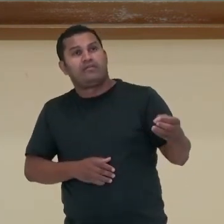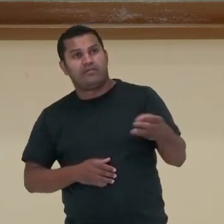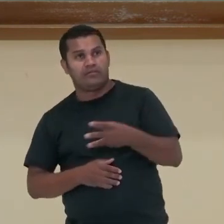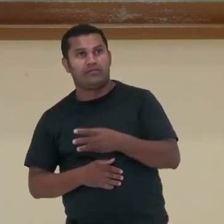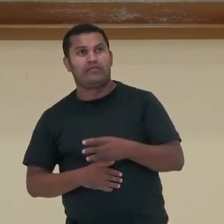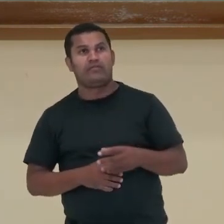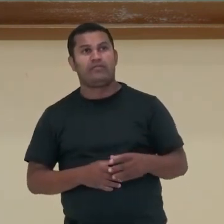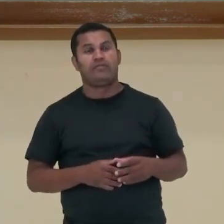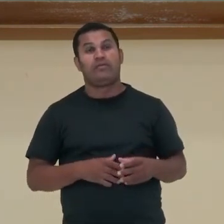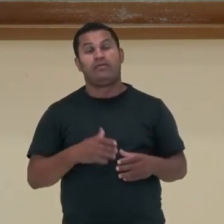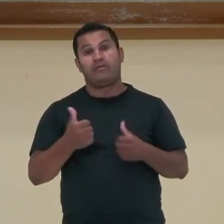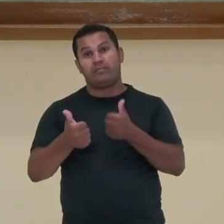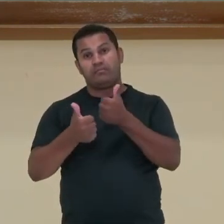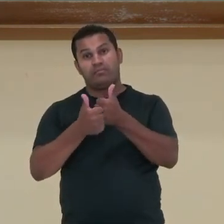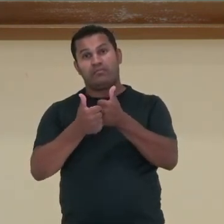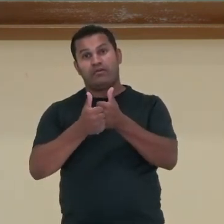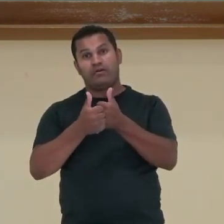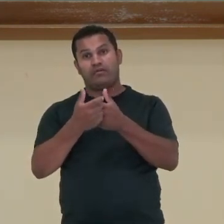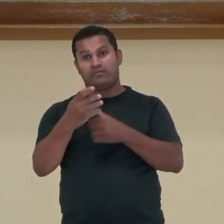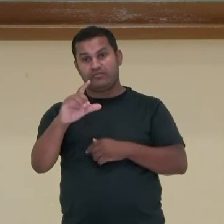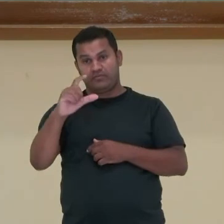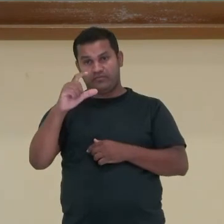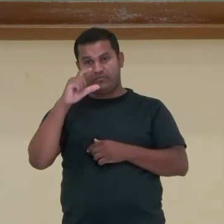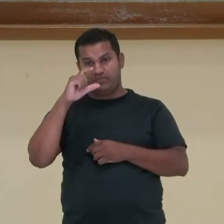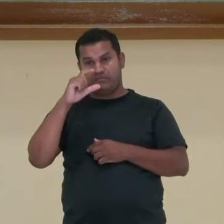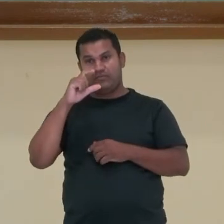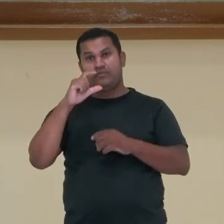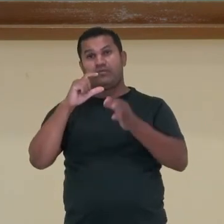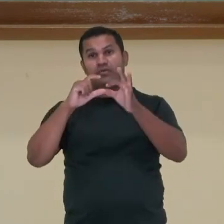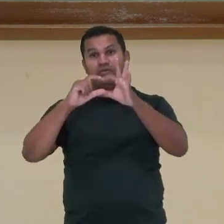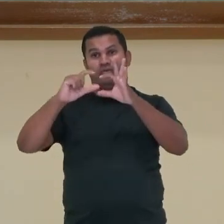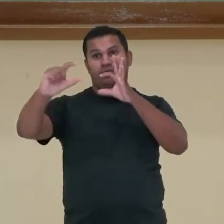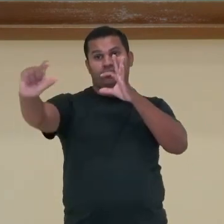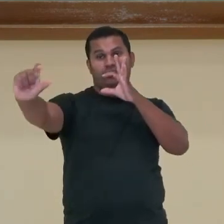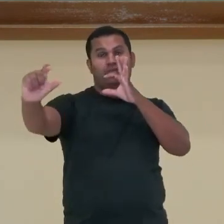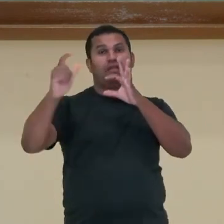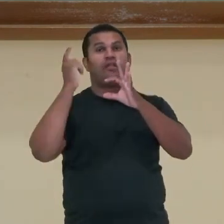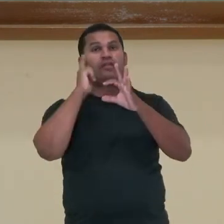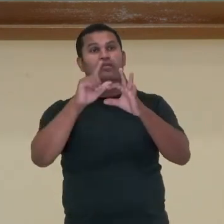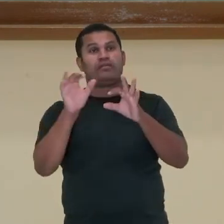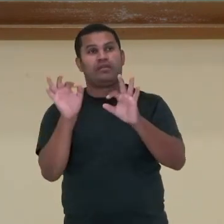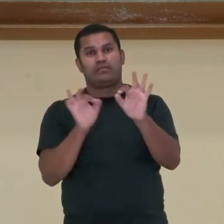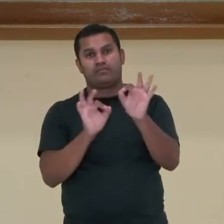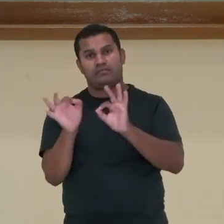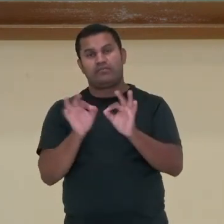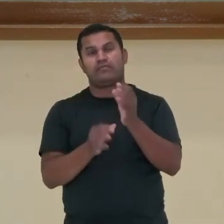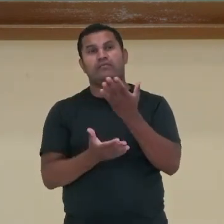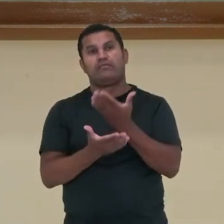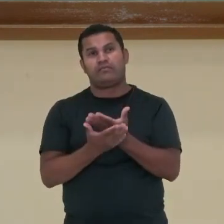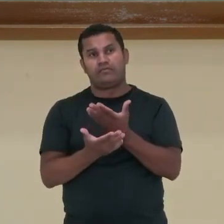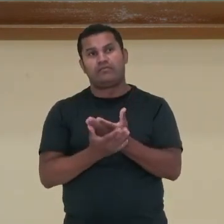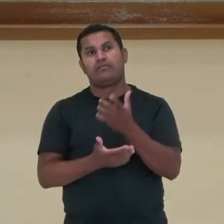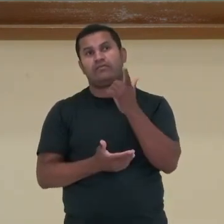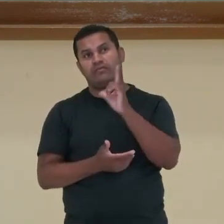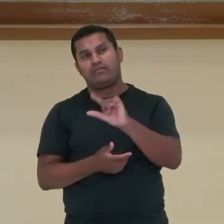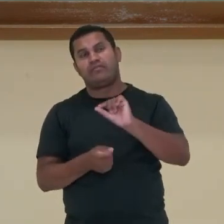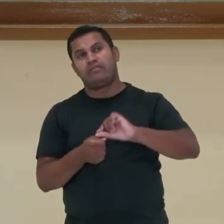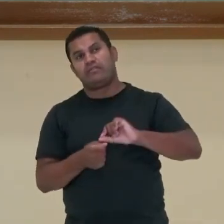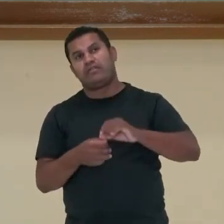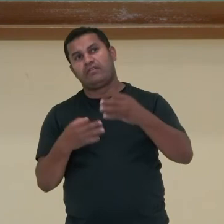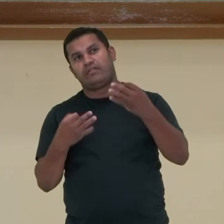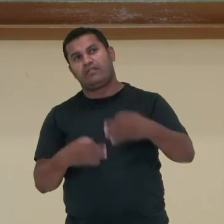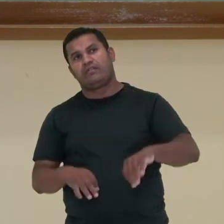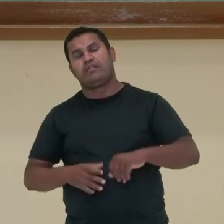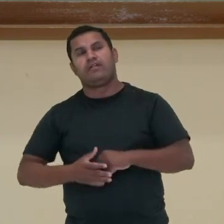Objeto grande próximo de mim, objeto pequeno longe de mim. Ou seja, é uma matemática lógica que ele vai utilizar na construção, e essa